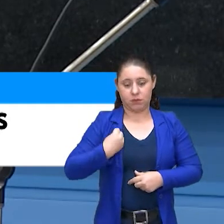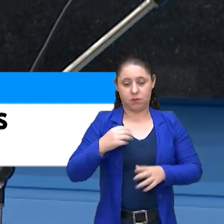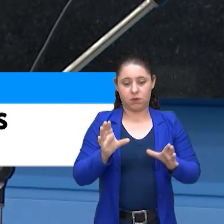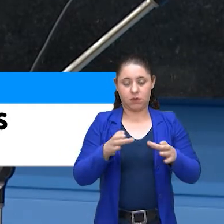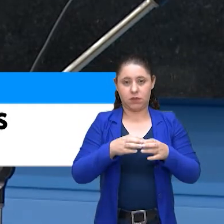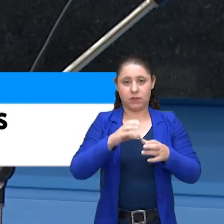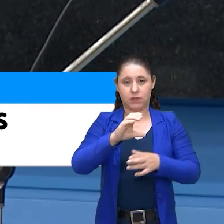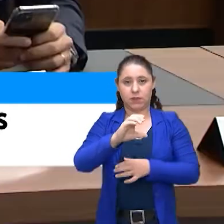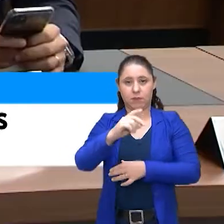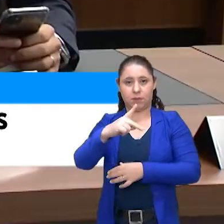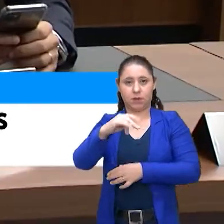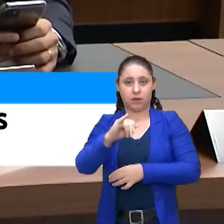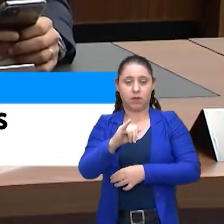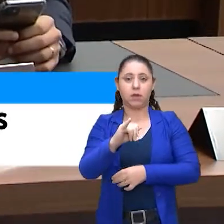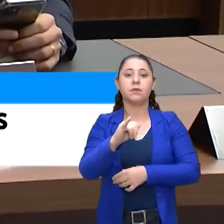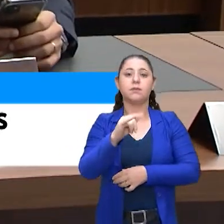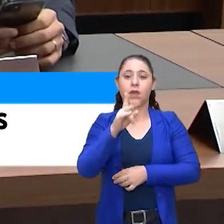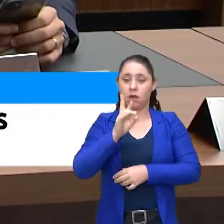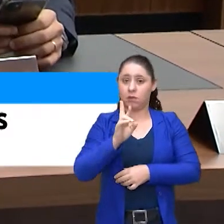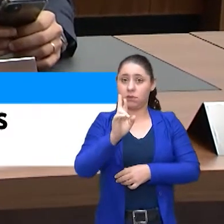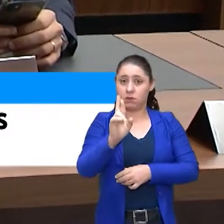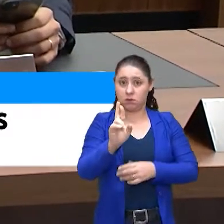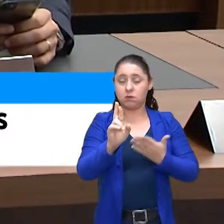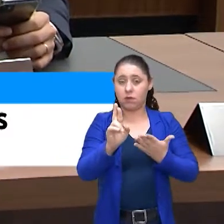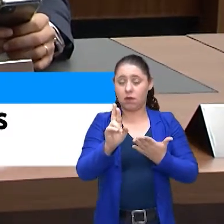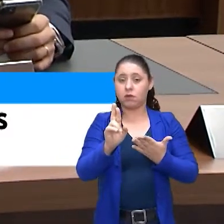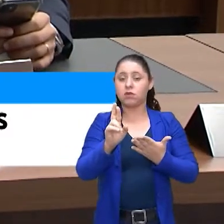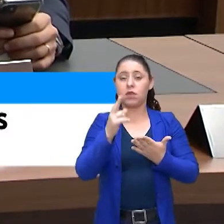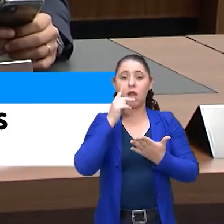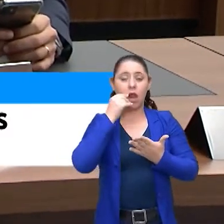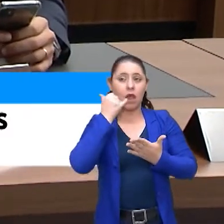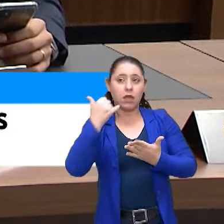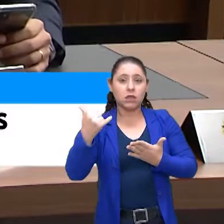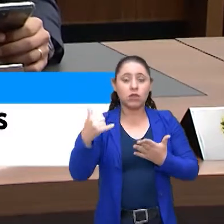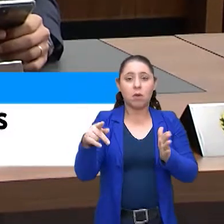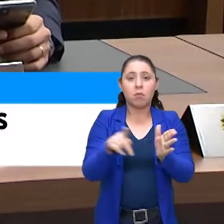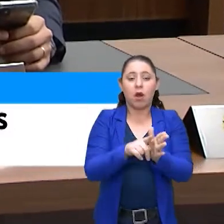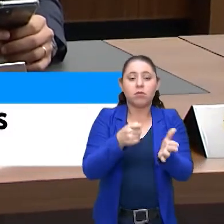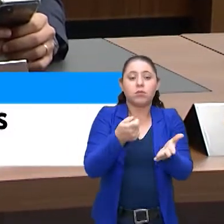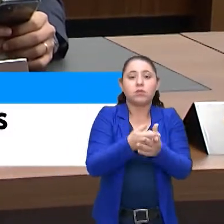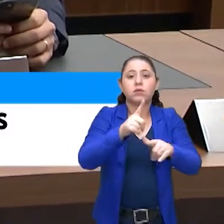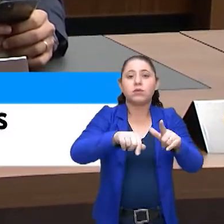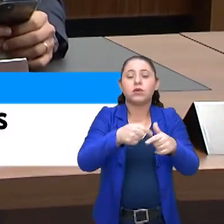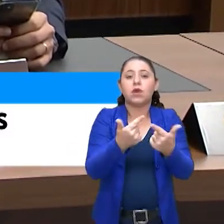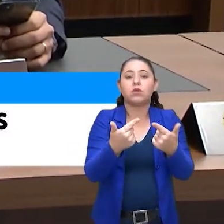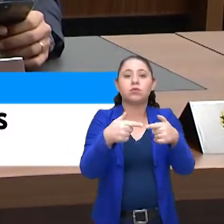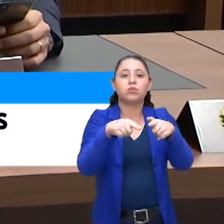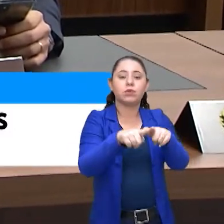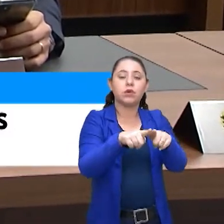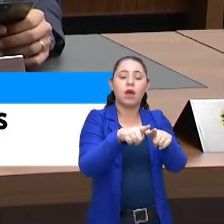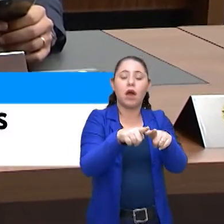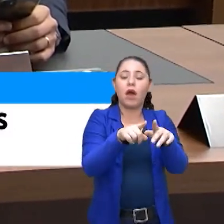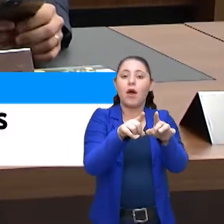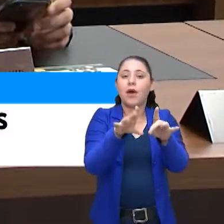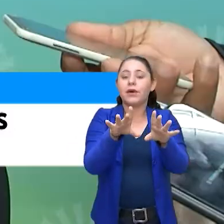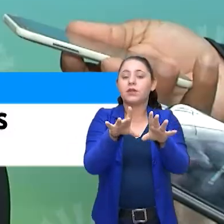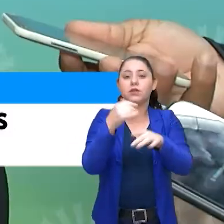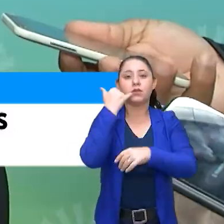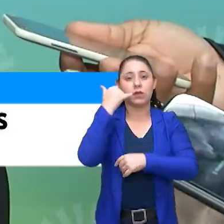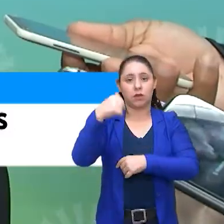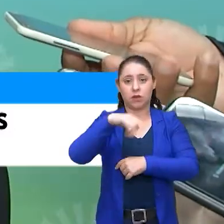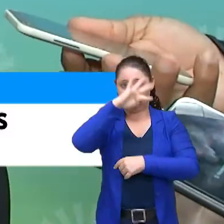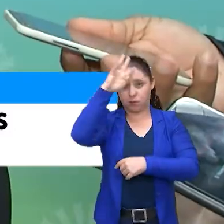da CPI, representantes da Empresa de Energia do Estado e do Conselho de Consumidores da área de concessão de energia em Mato Grosso do